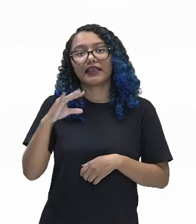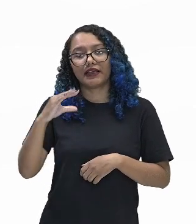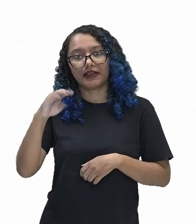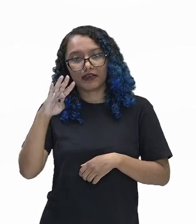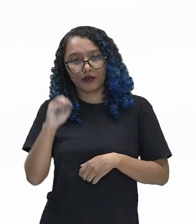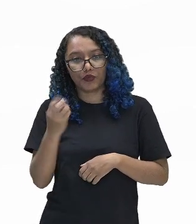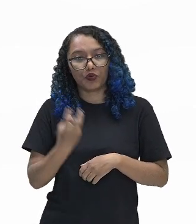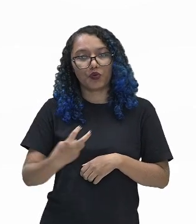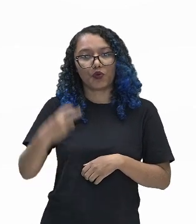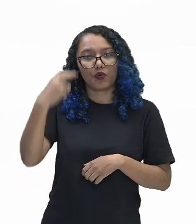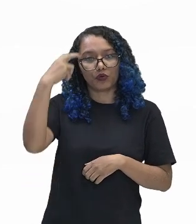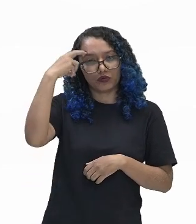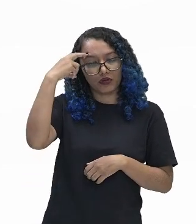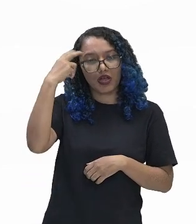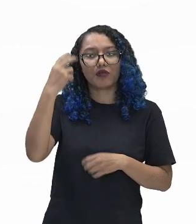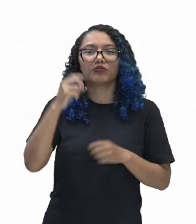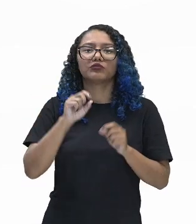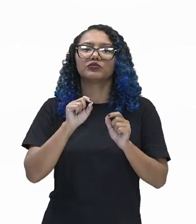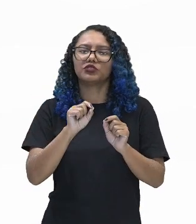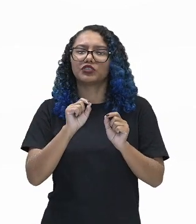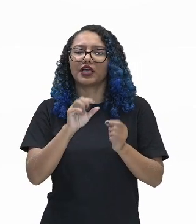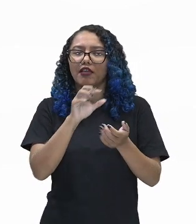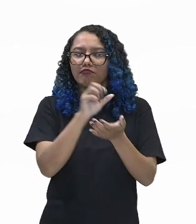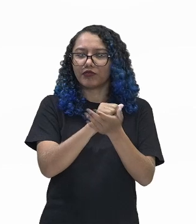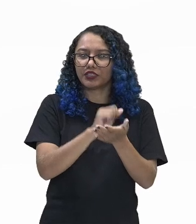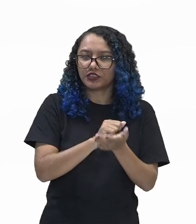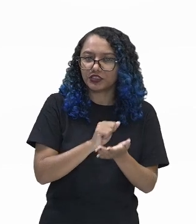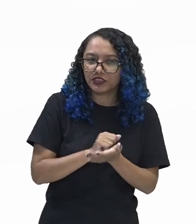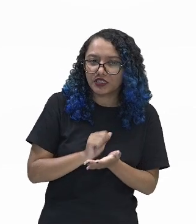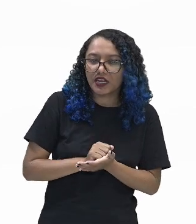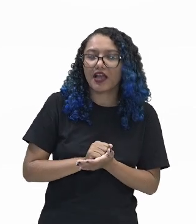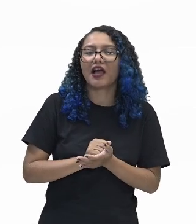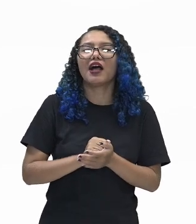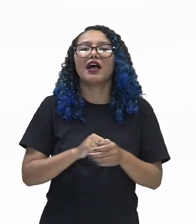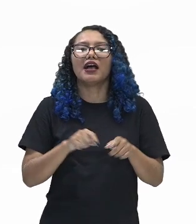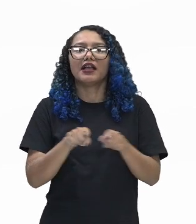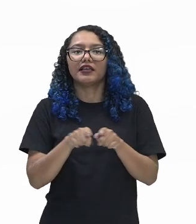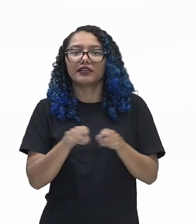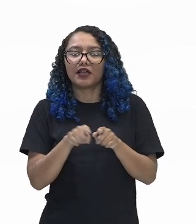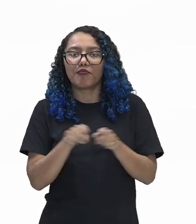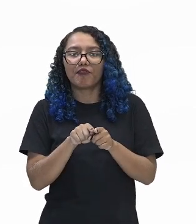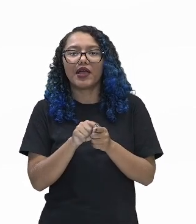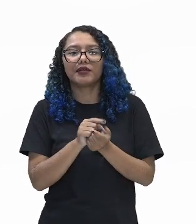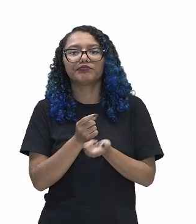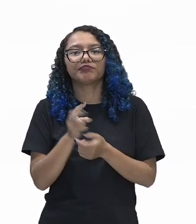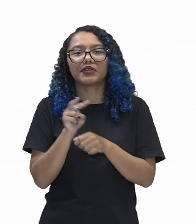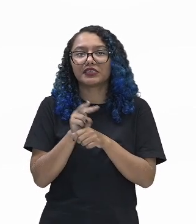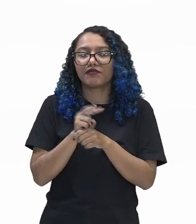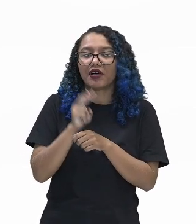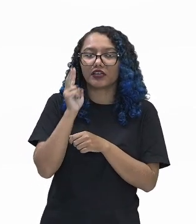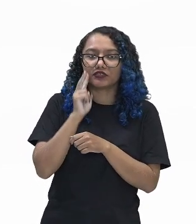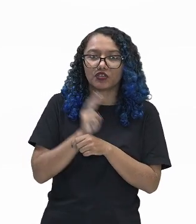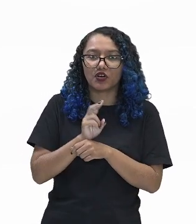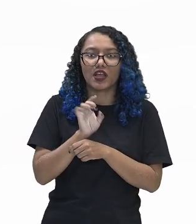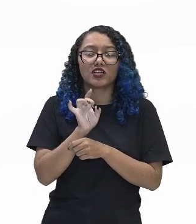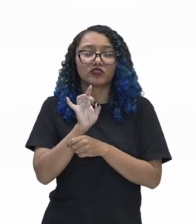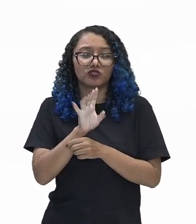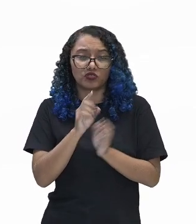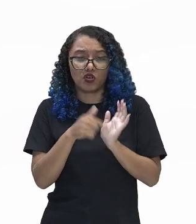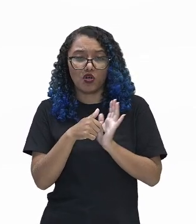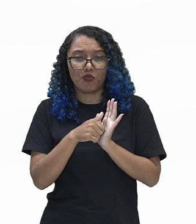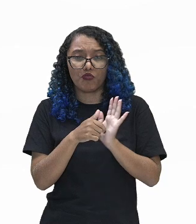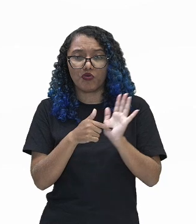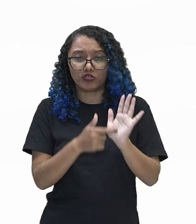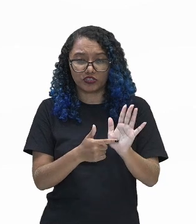registro do conhecimento e preservação da memória. Então, a literatura aí não vai servir só para mostrar que existem autores